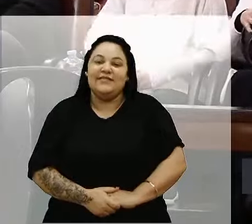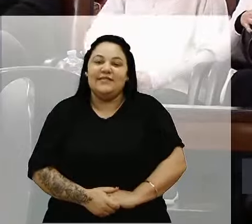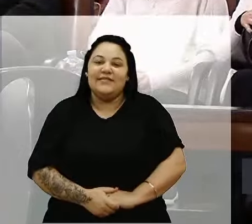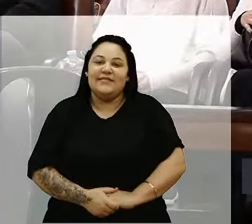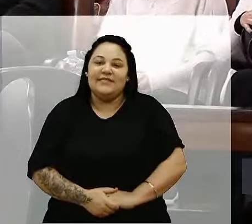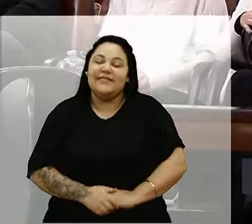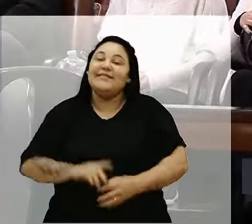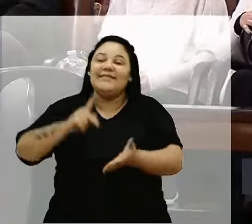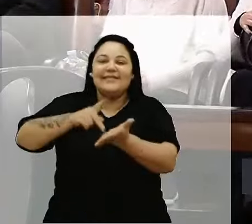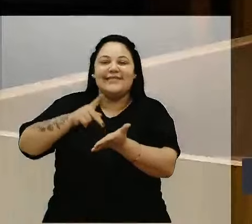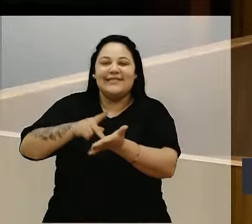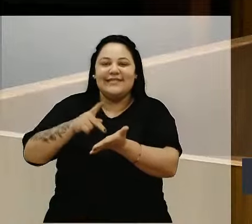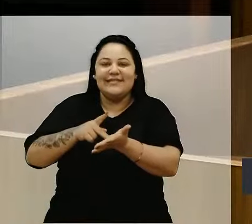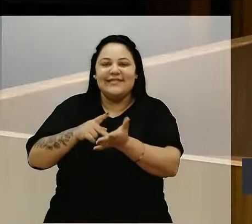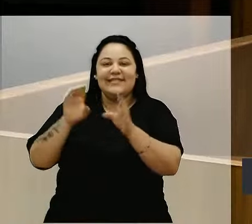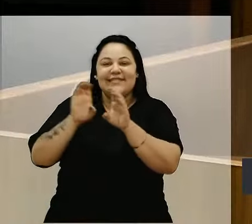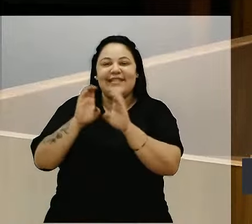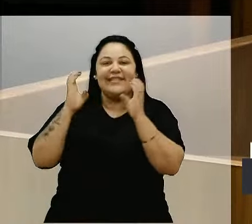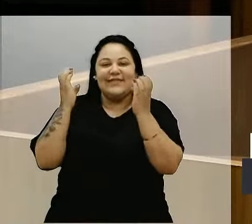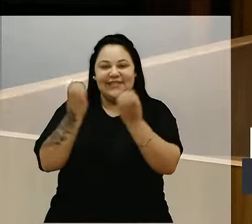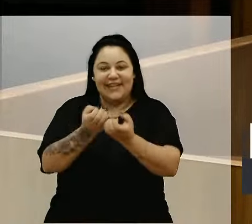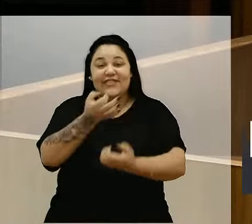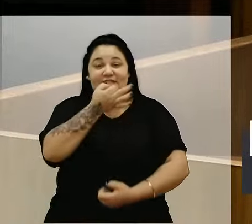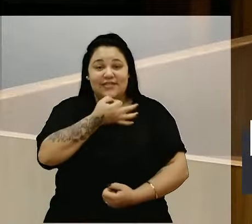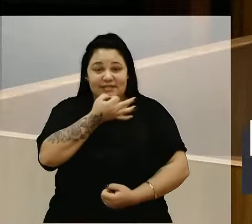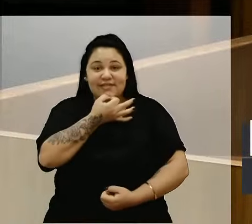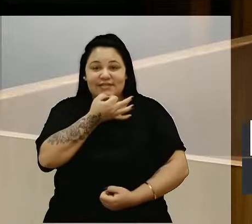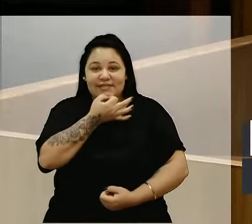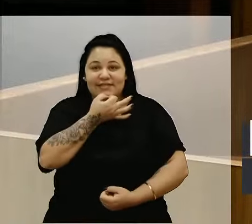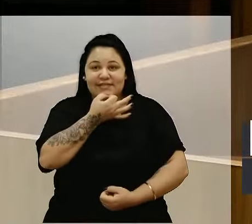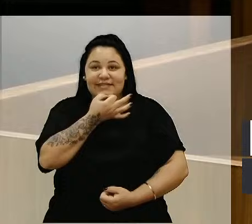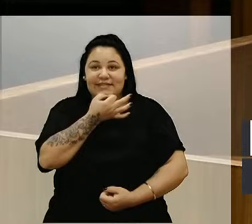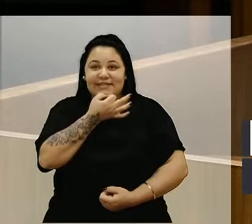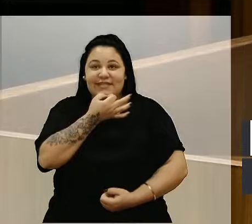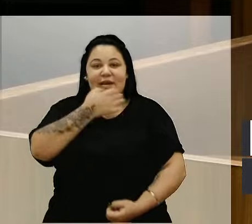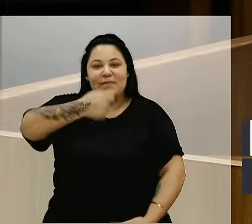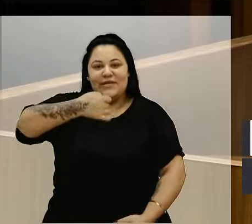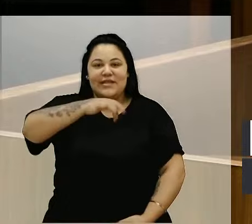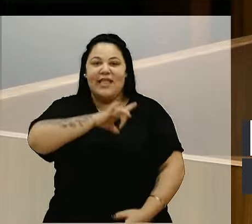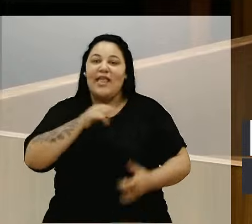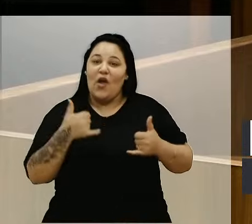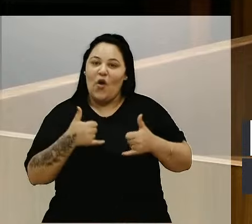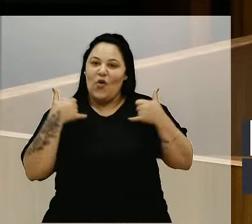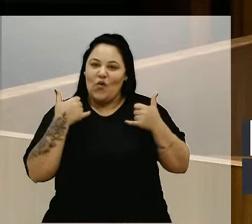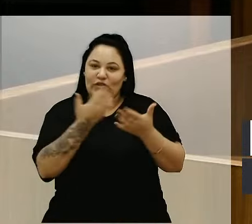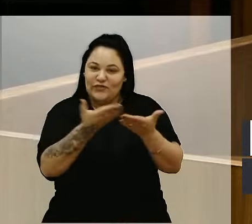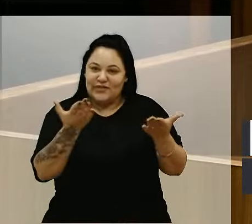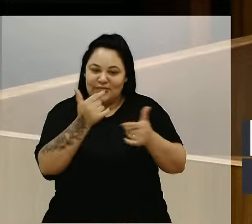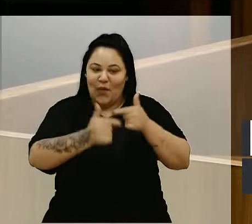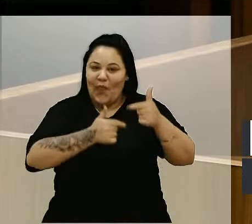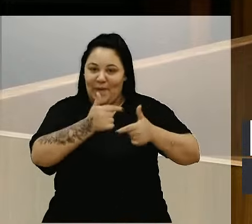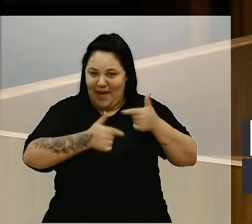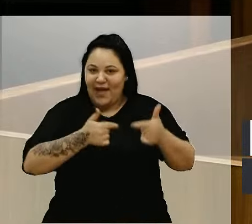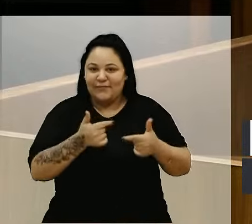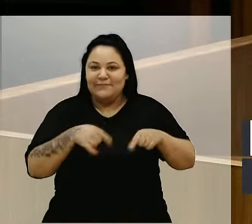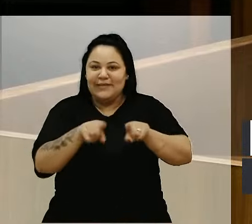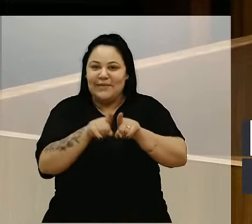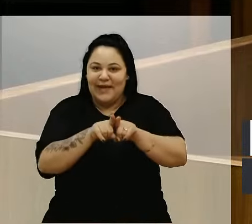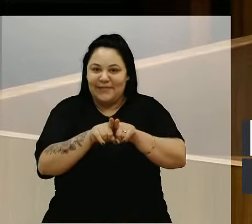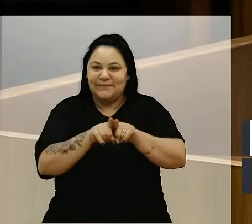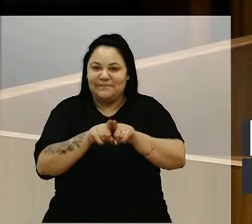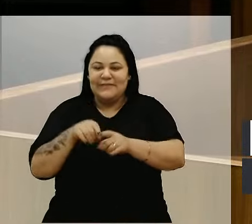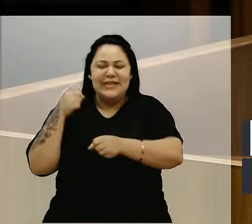Na verdade, a comunidade caxiense é quem tem que ter orgulho de você pelo teu serviço, prestado durante